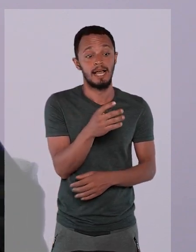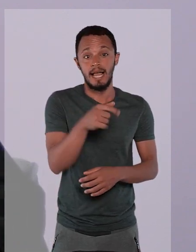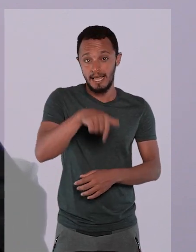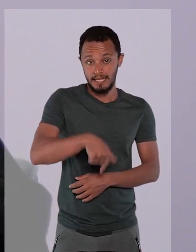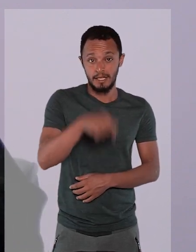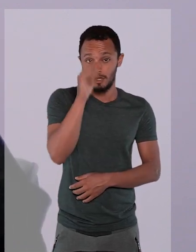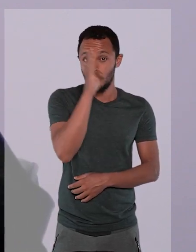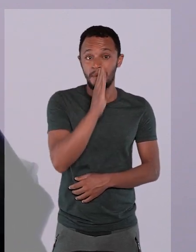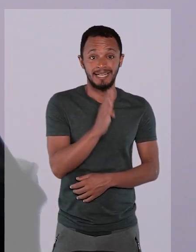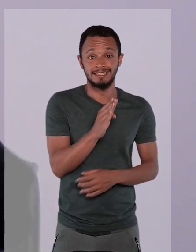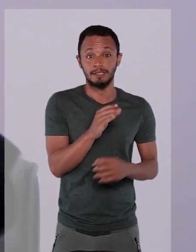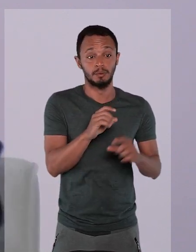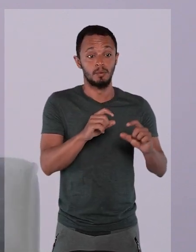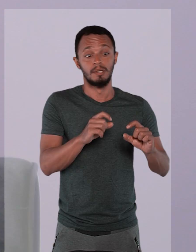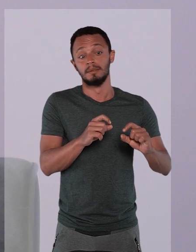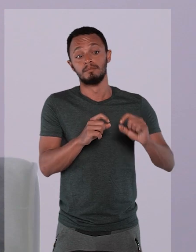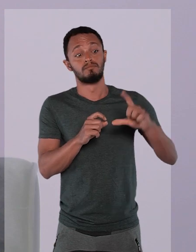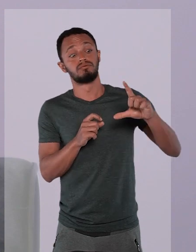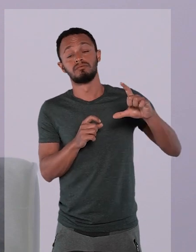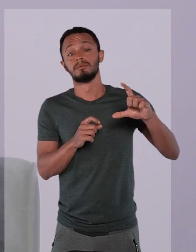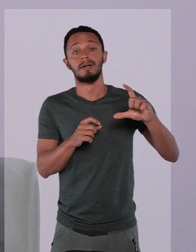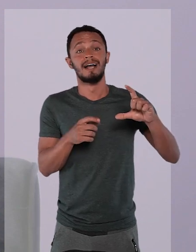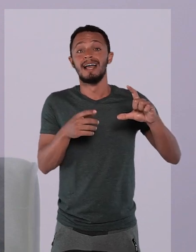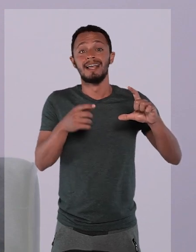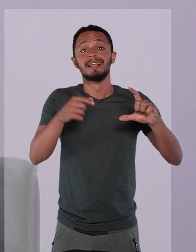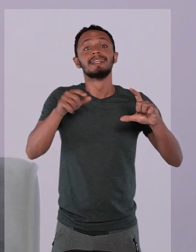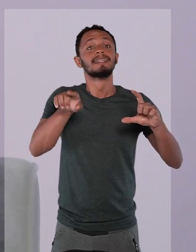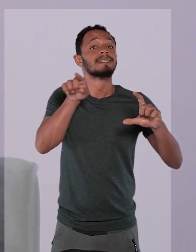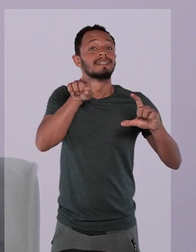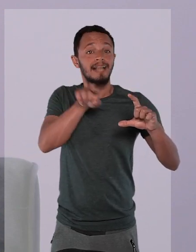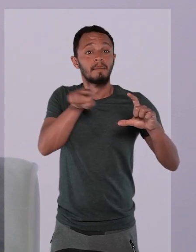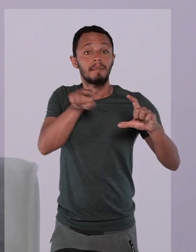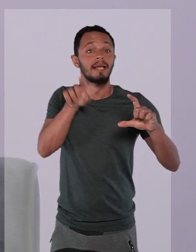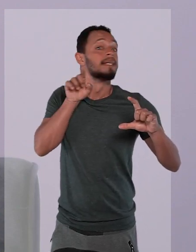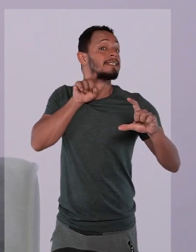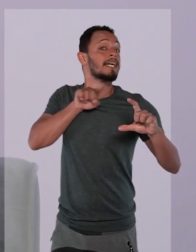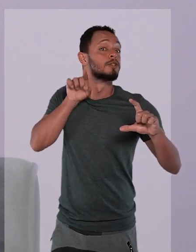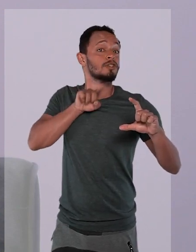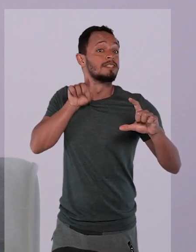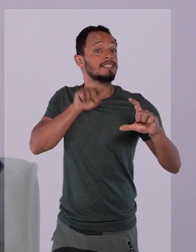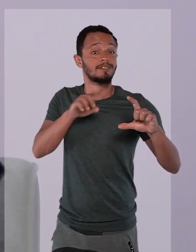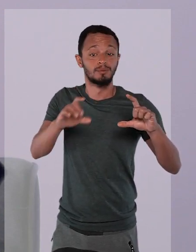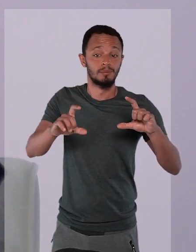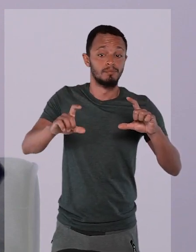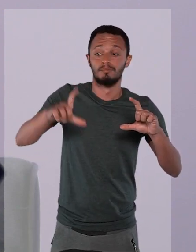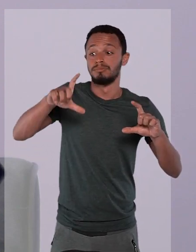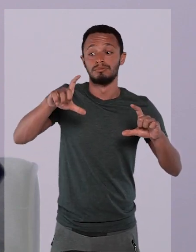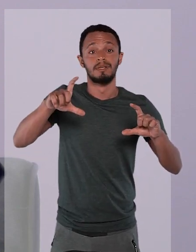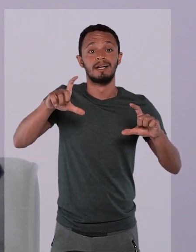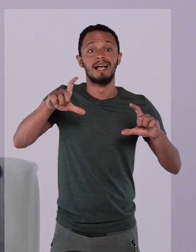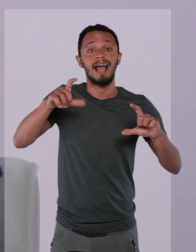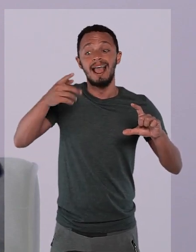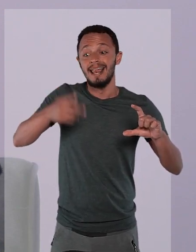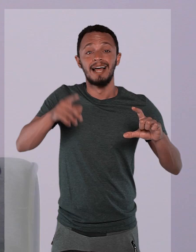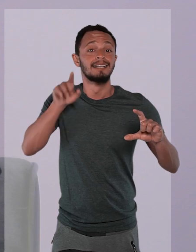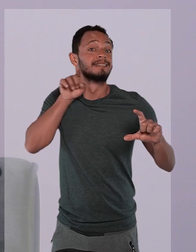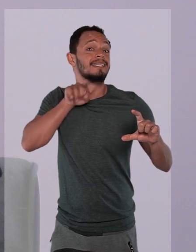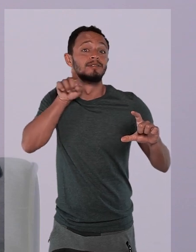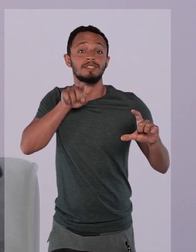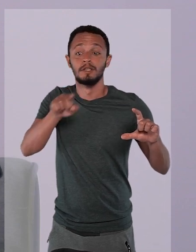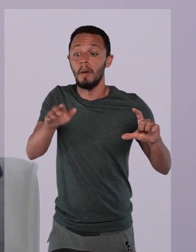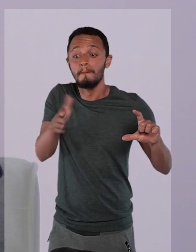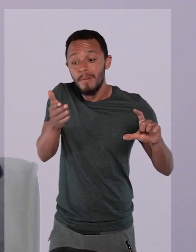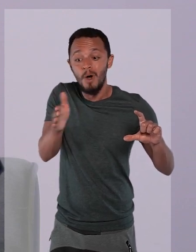Afonso, e ela, como foi alta também nos Estados Unidos. Mas quem morreu lá também foi pobre, porque lá não tem